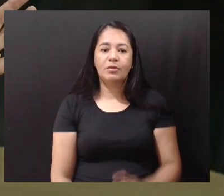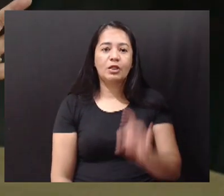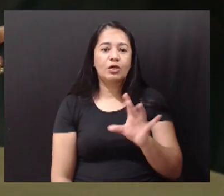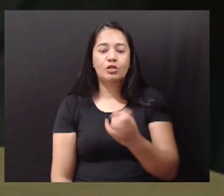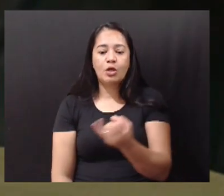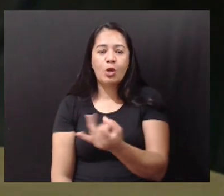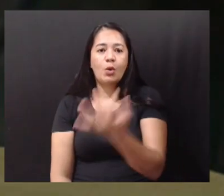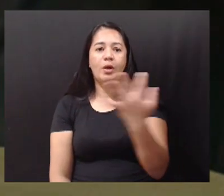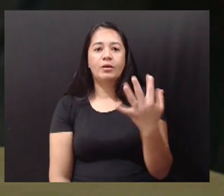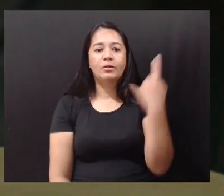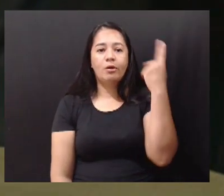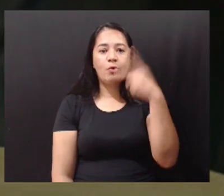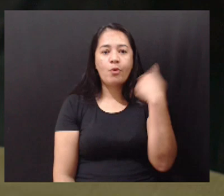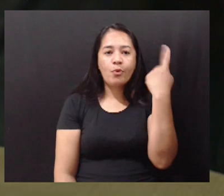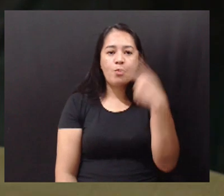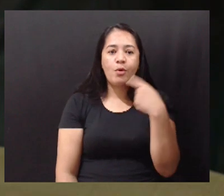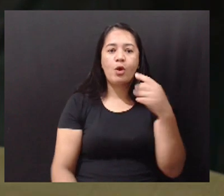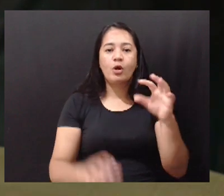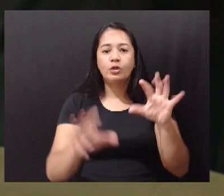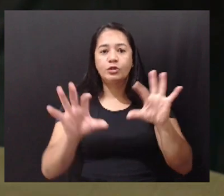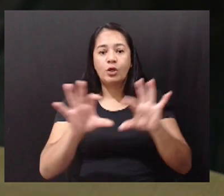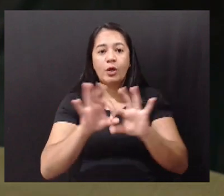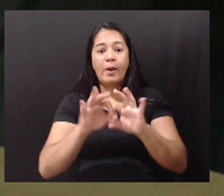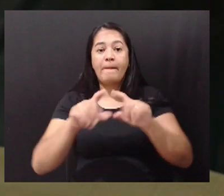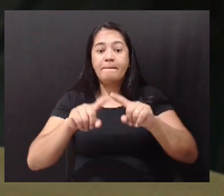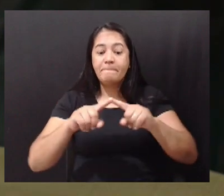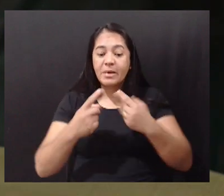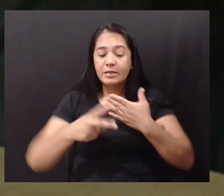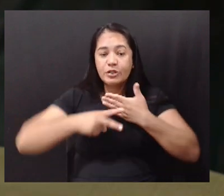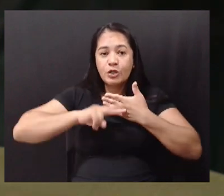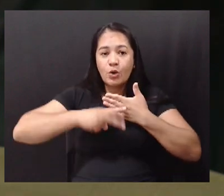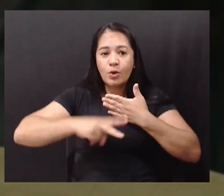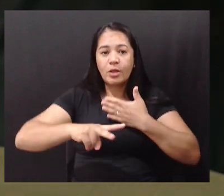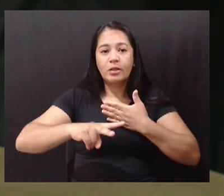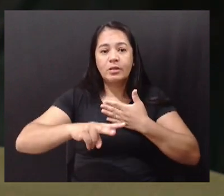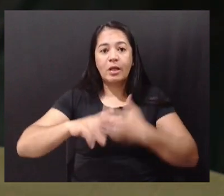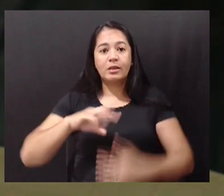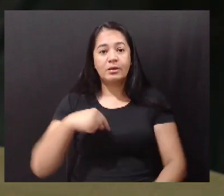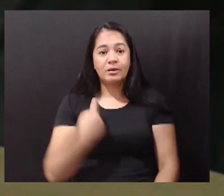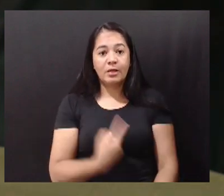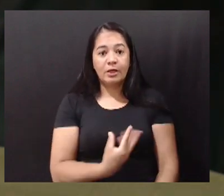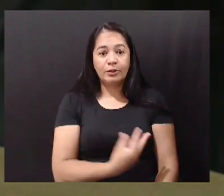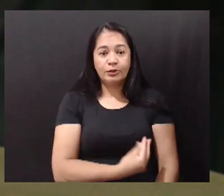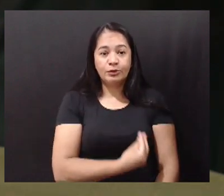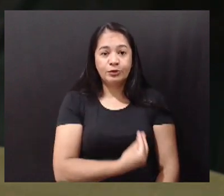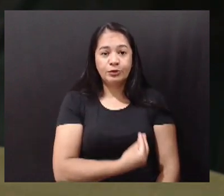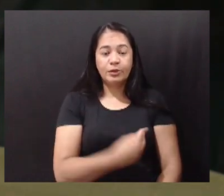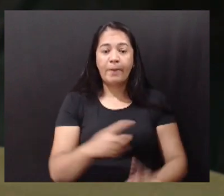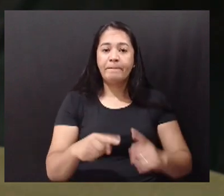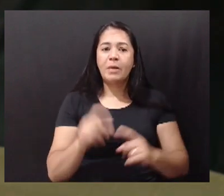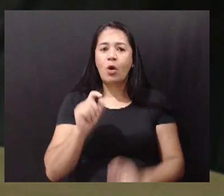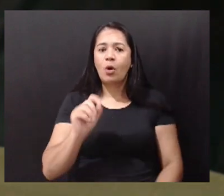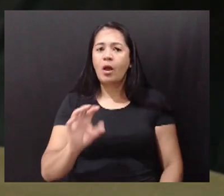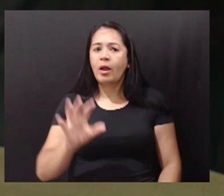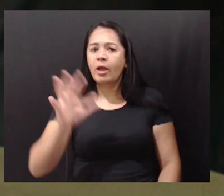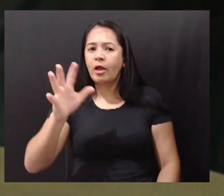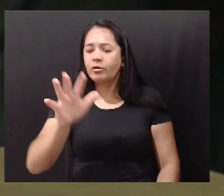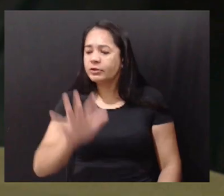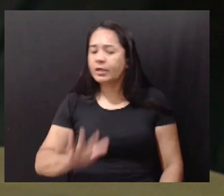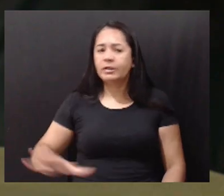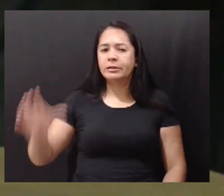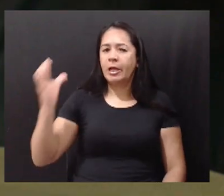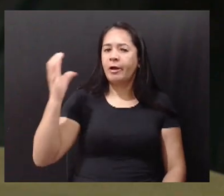gente está conectado, mas o impacto que isso causa na nossa vida, né? Mas o que acontece do ponto de vista científico, será, para que o